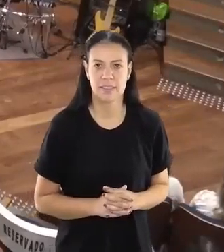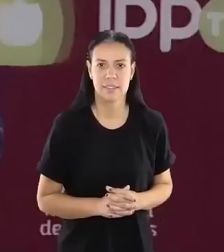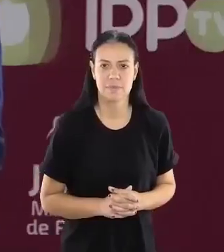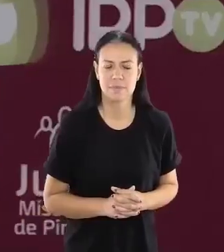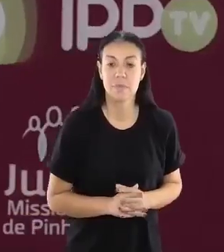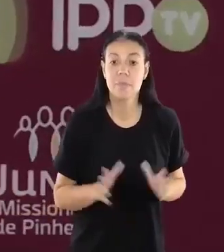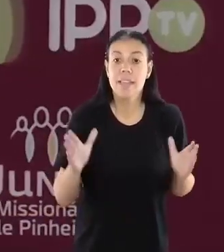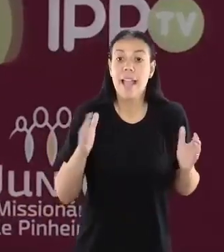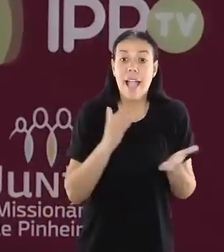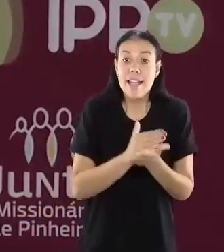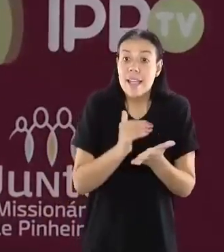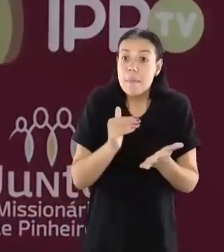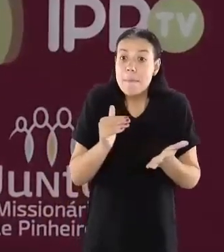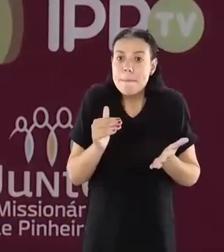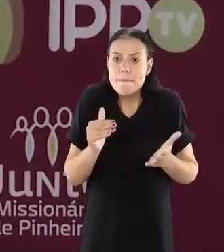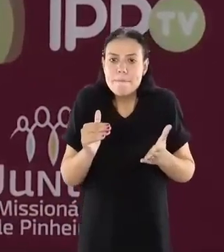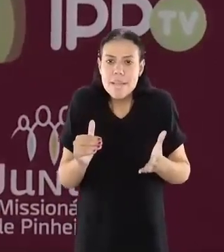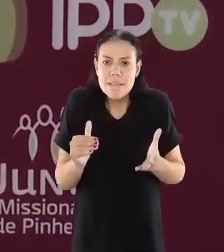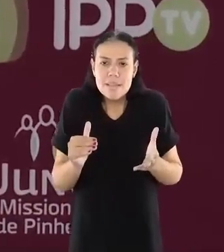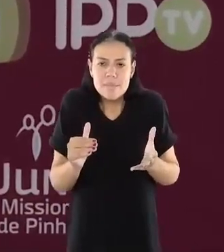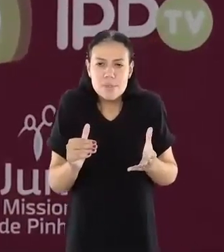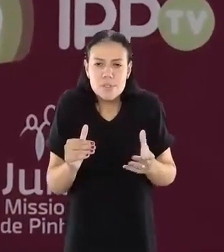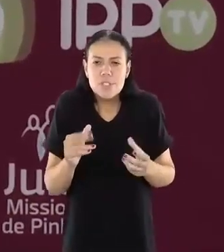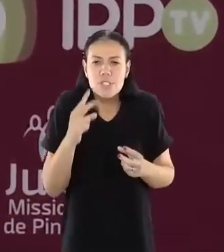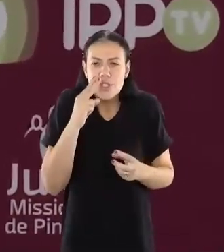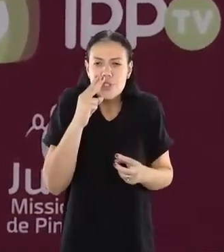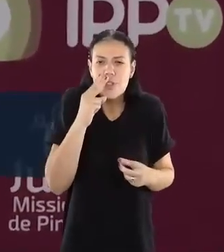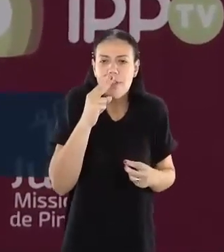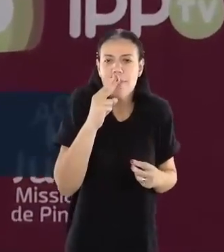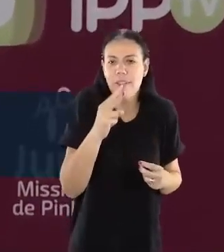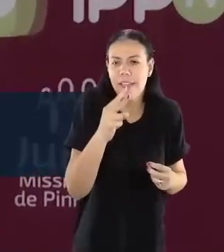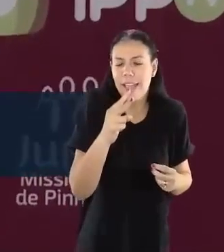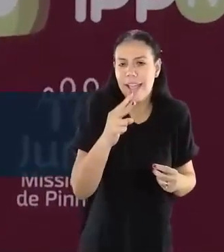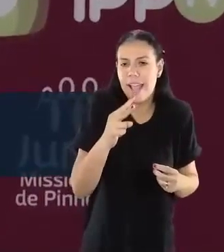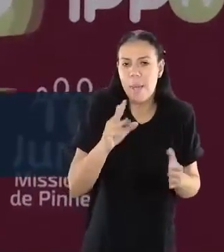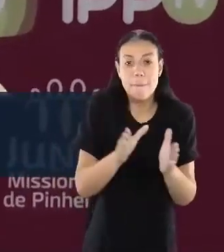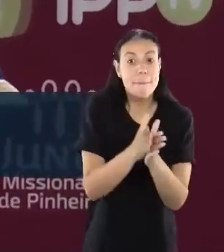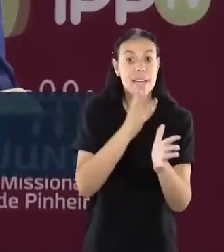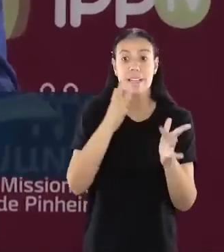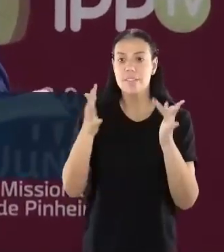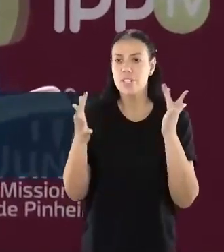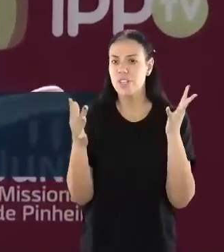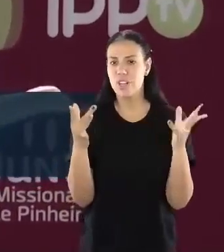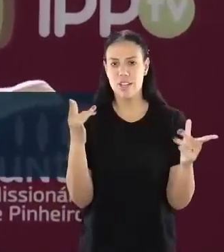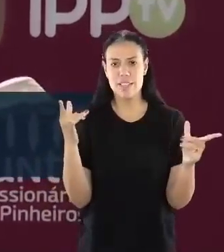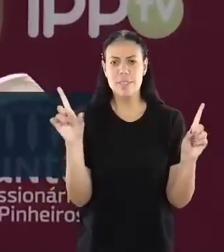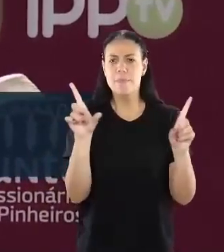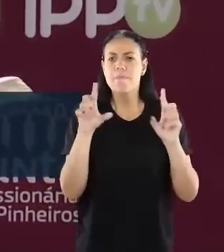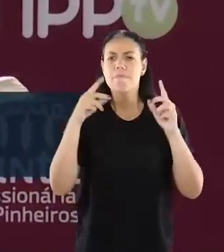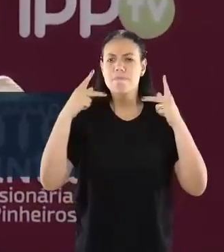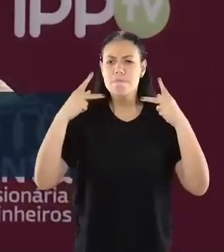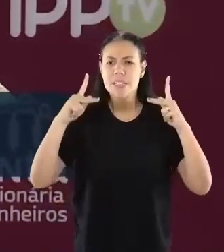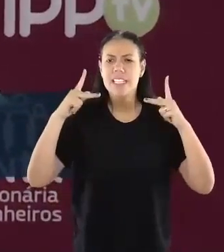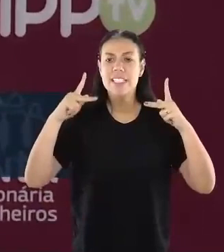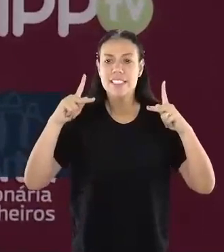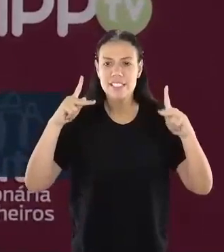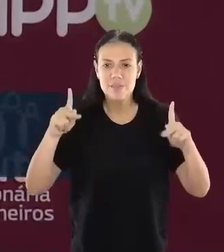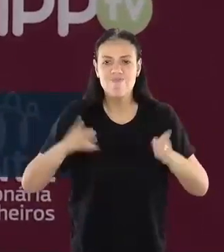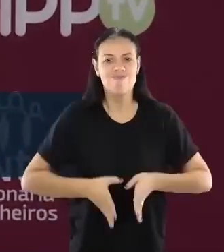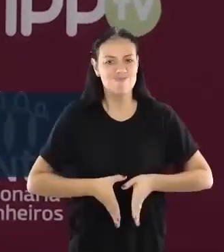nós acabamos de ouvir uma rica mensagem sobre o nascimento de